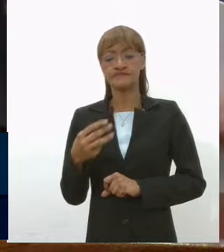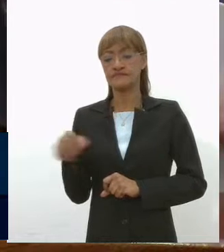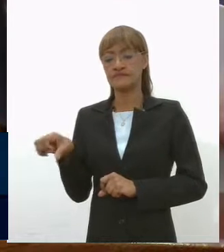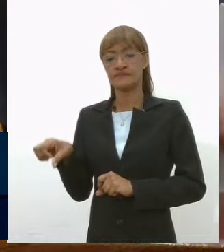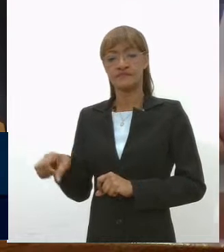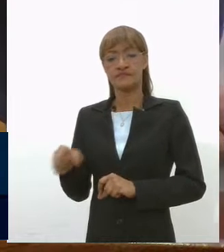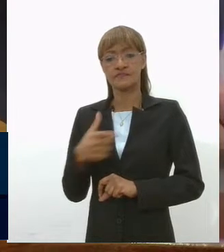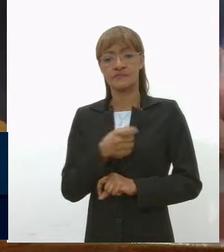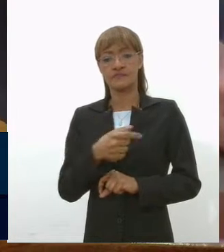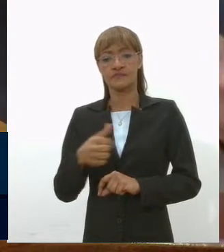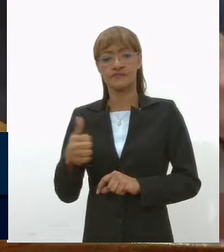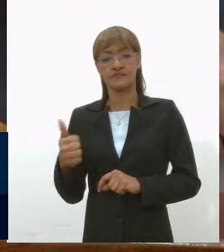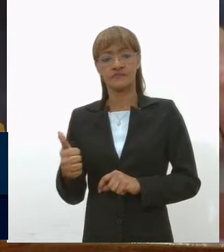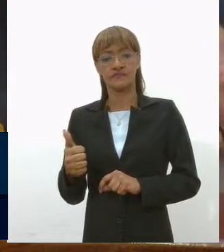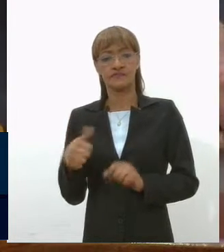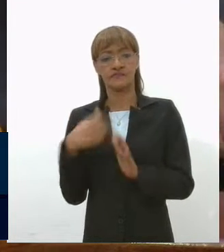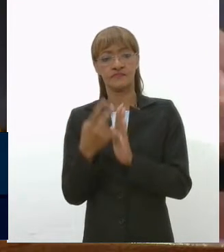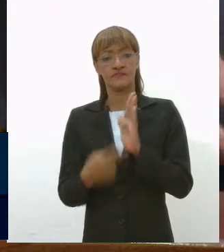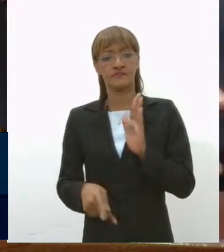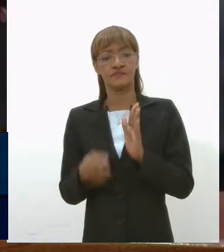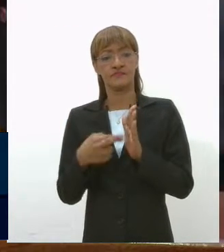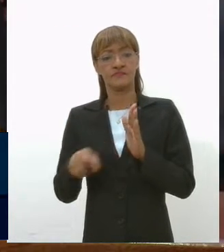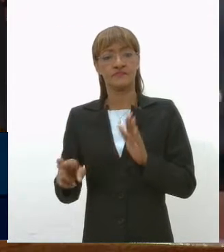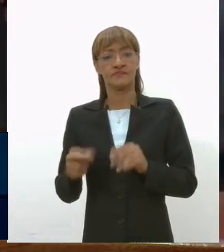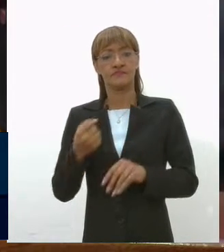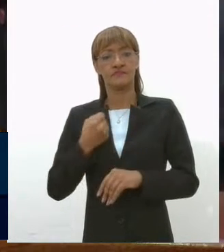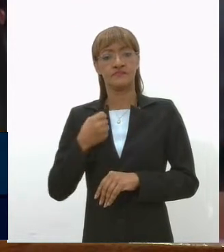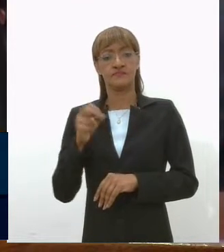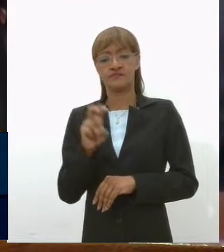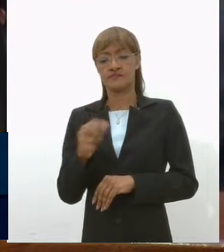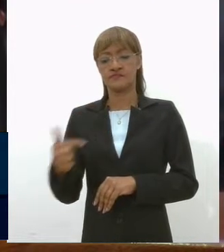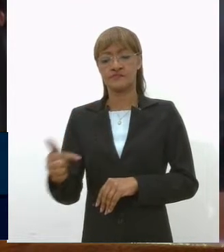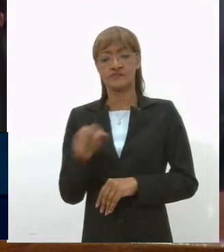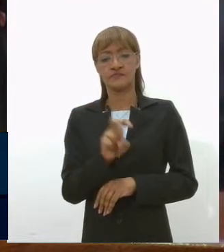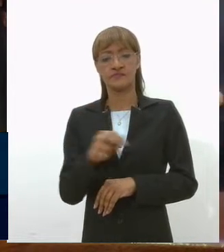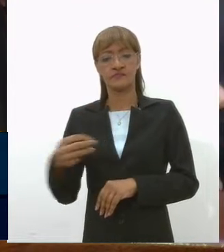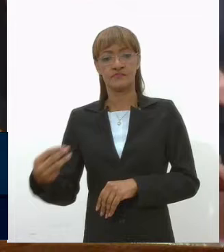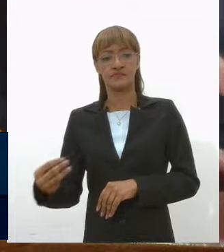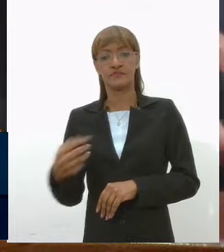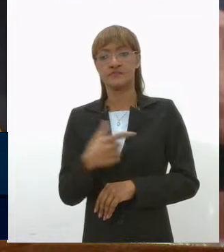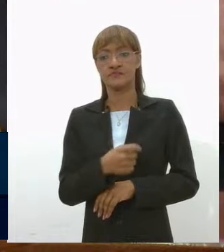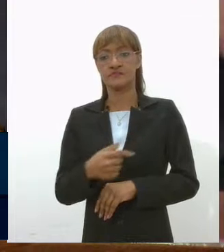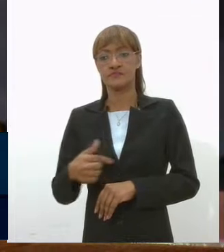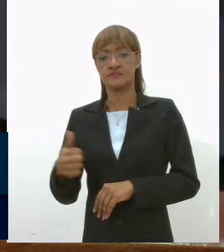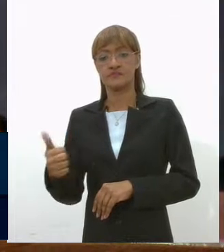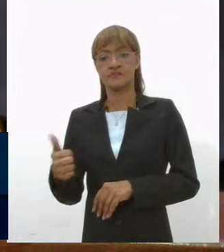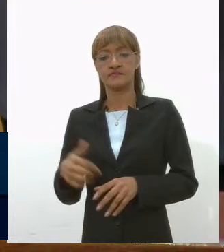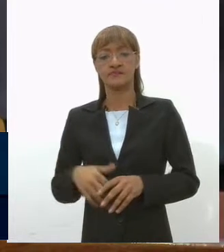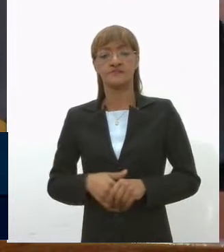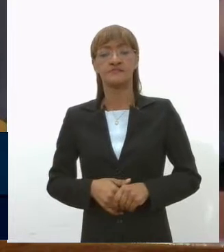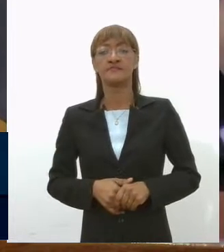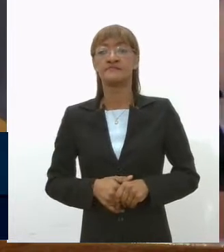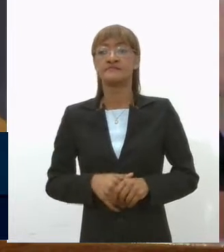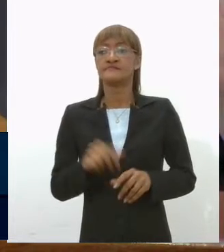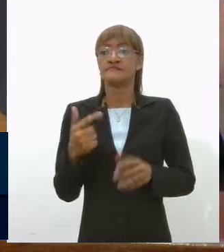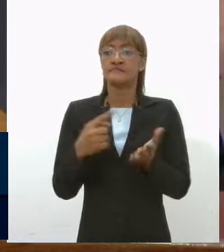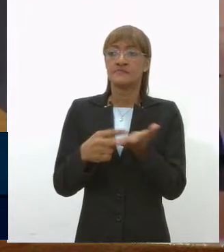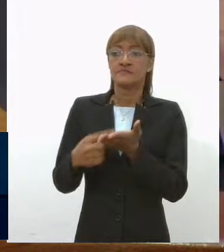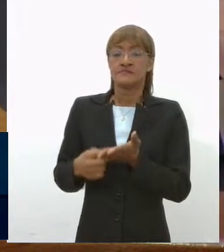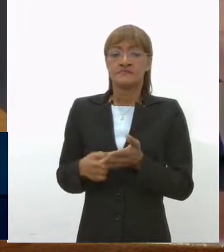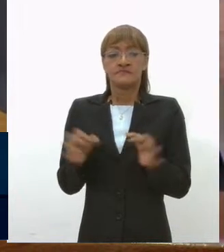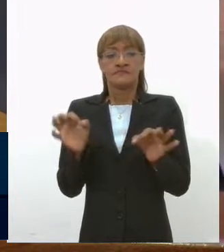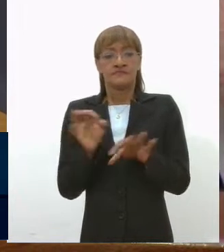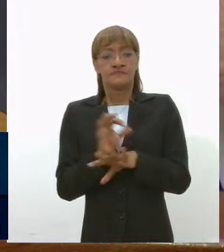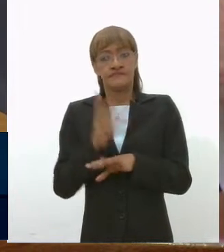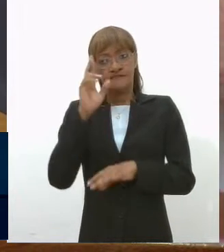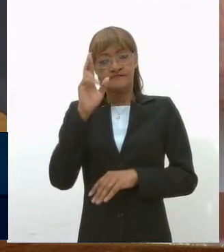339/2021 e os projetos de resolução número 52 e 53/2021. Nada mais a tratar, o senhor presidente